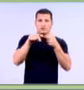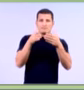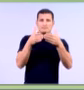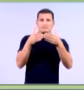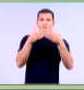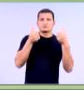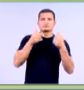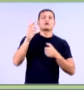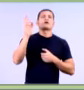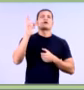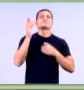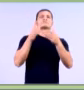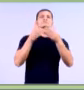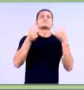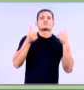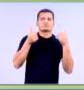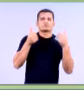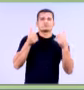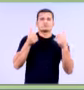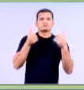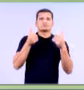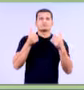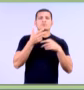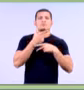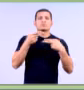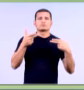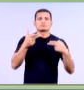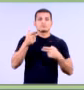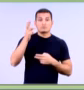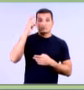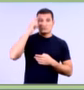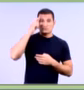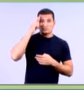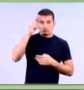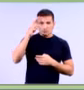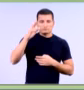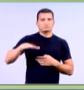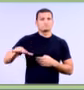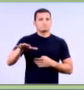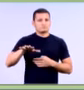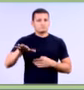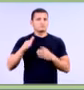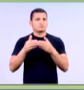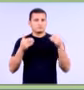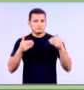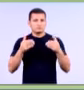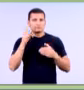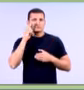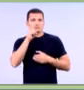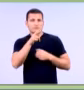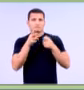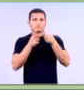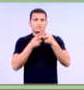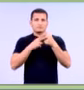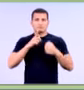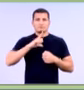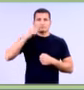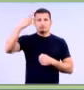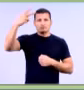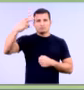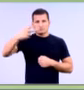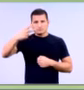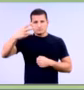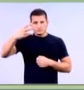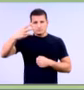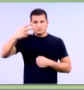foi que pediu alguma coisa? O chefe da seção é que pediu. Vejam que o verbo está na terceira pessoa